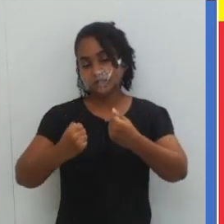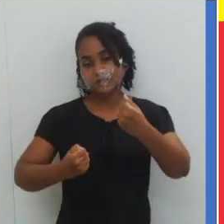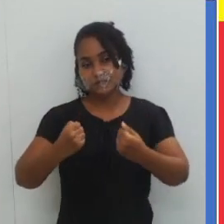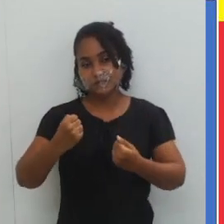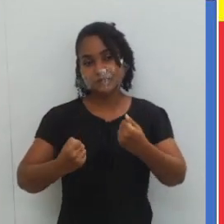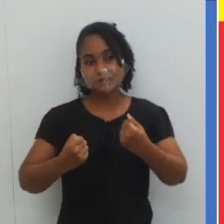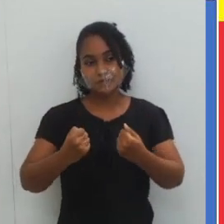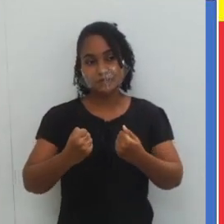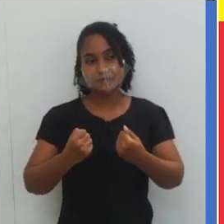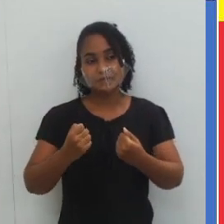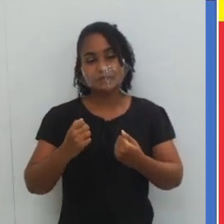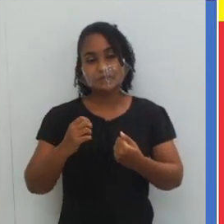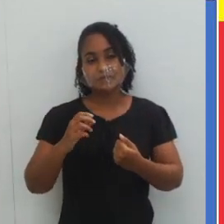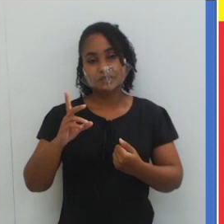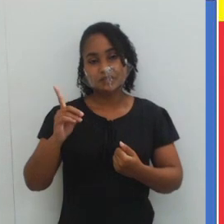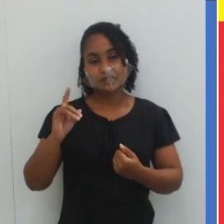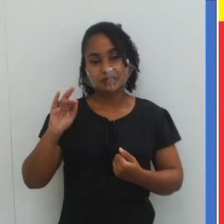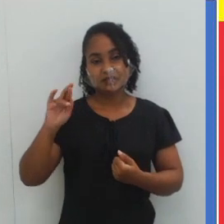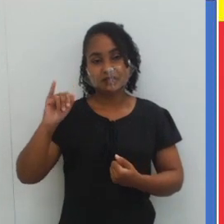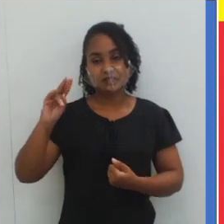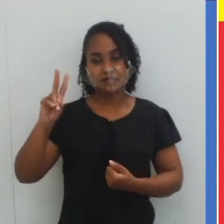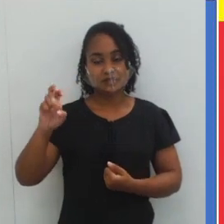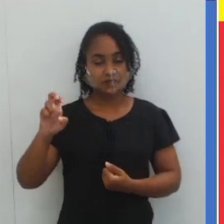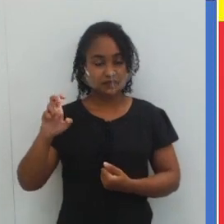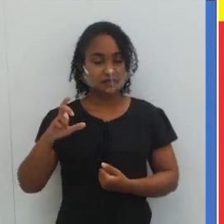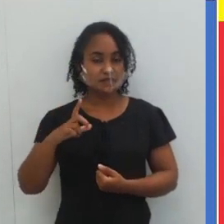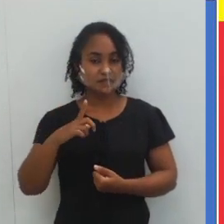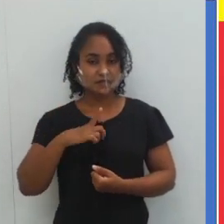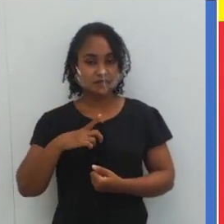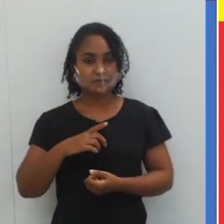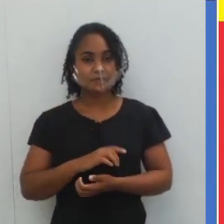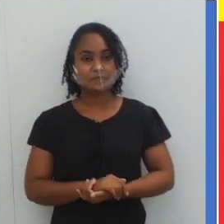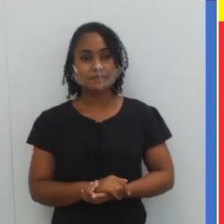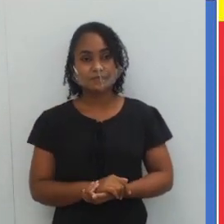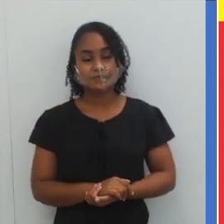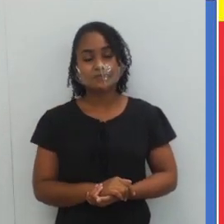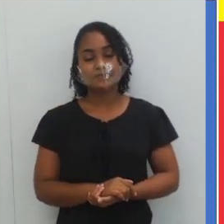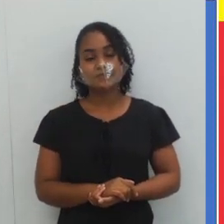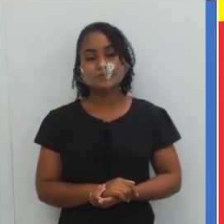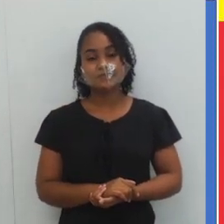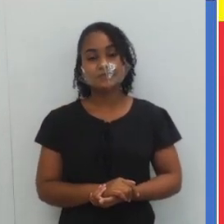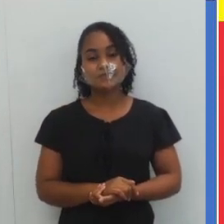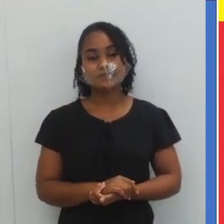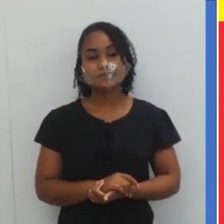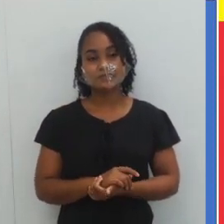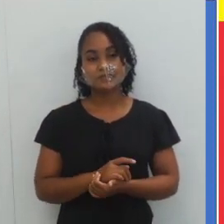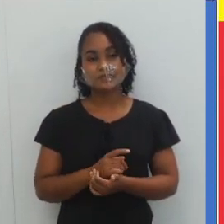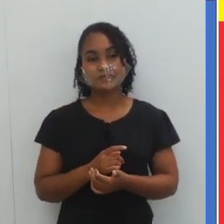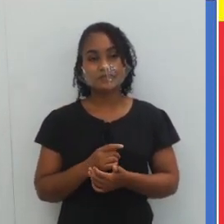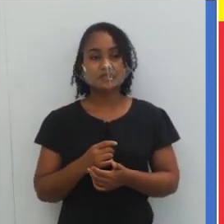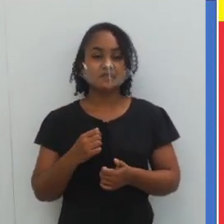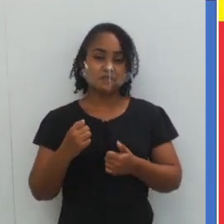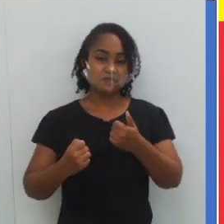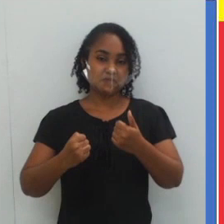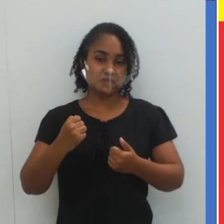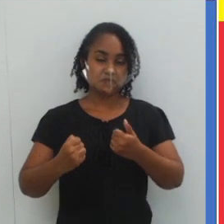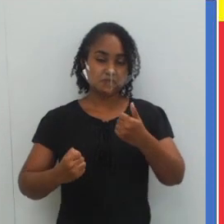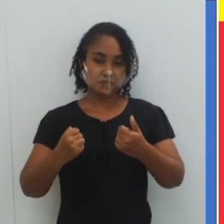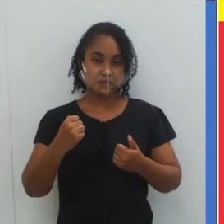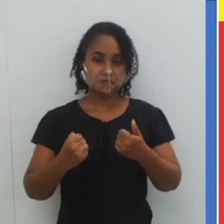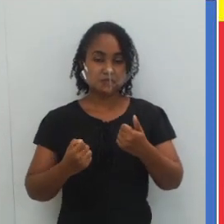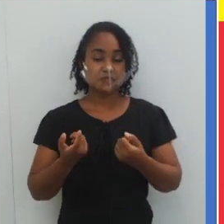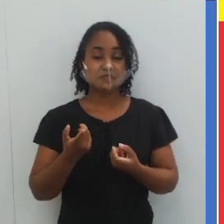que está no infinitivo, ou seja, 0% de conjugação, que é dirigir, drive a